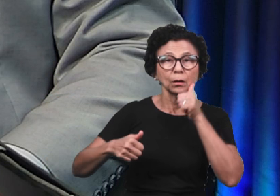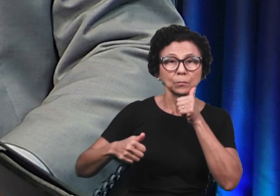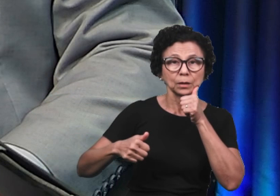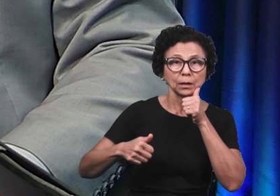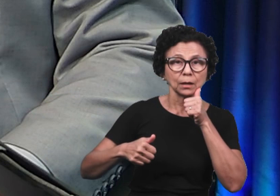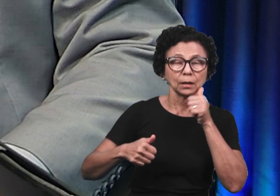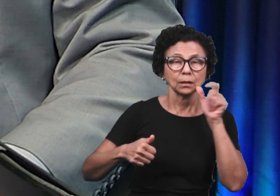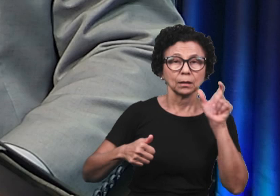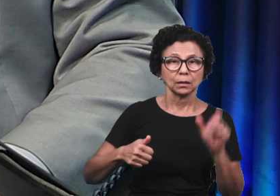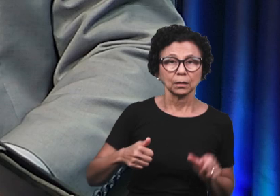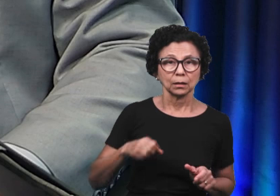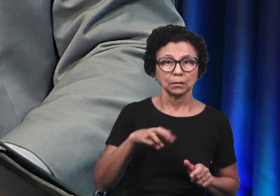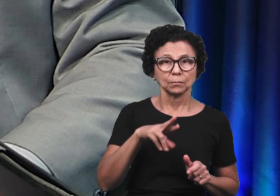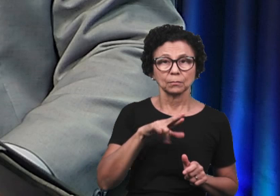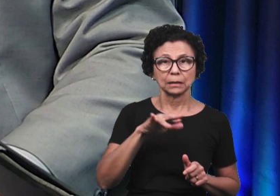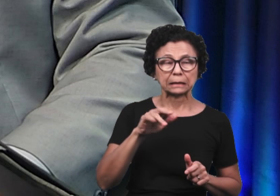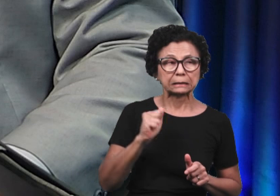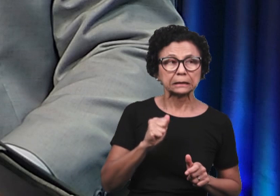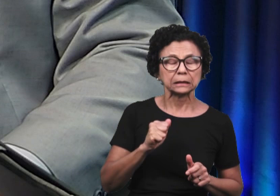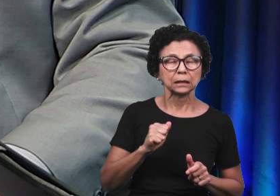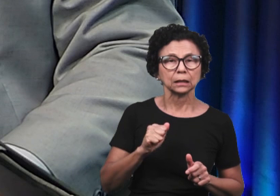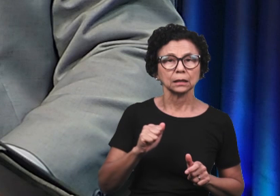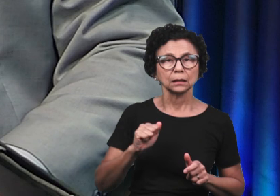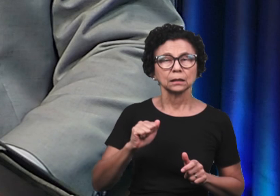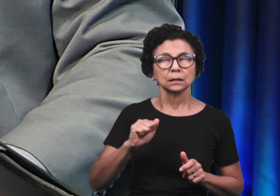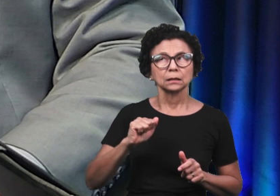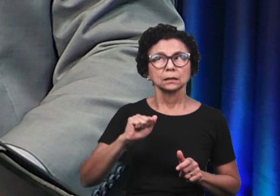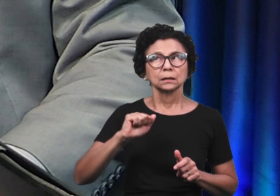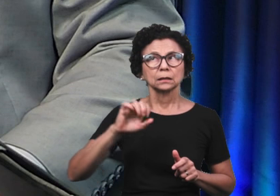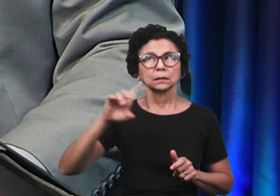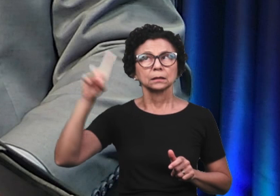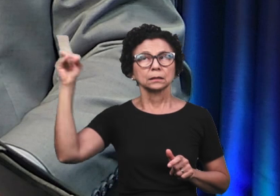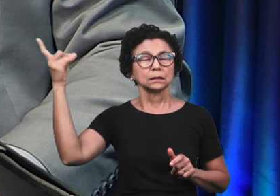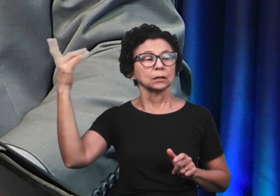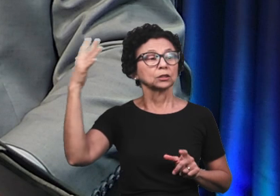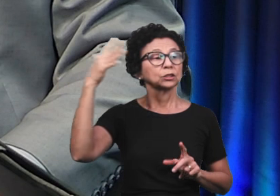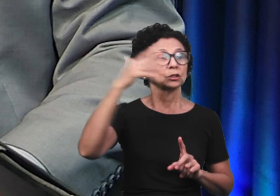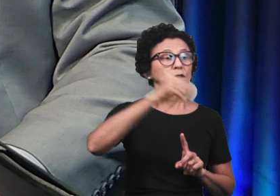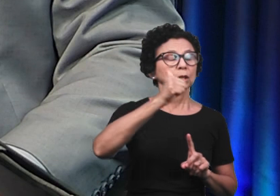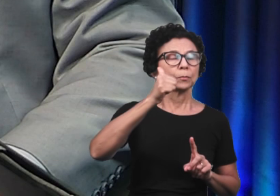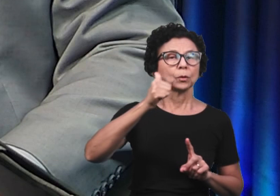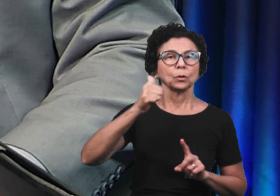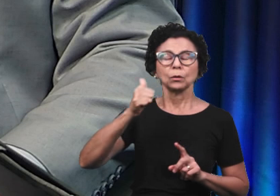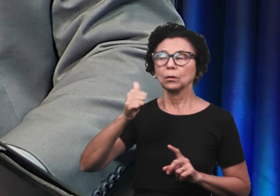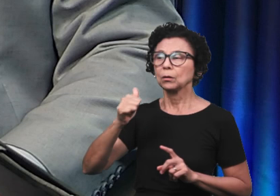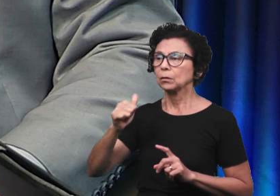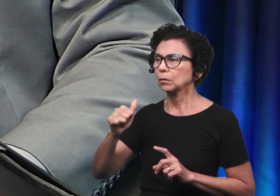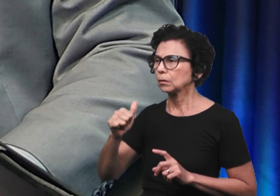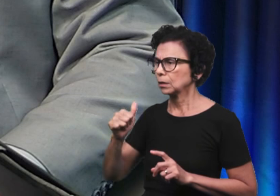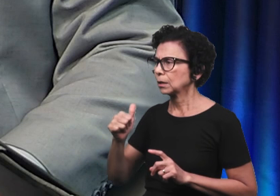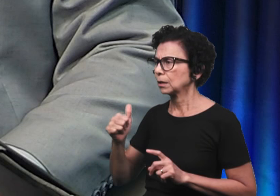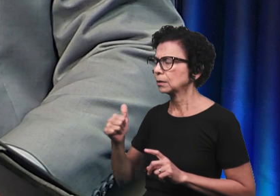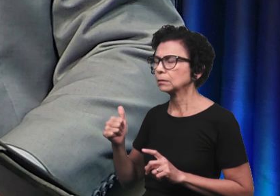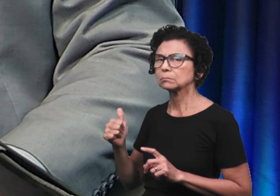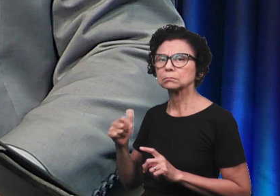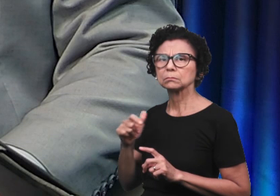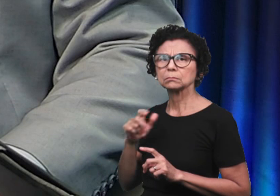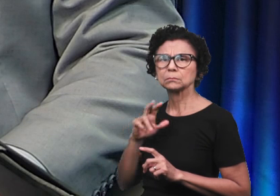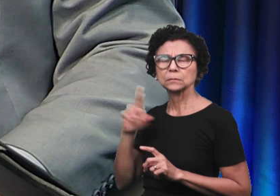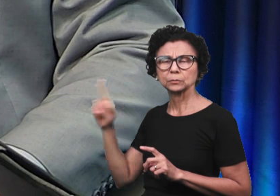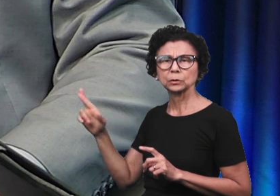No nosso caso hoje, nós ouvimos a voz de Jesus, mas pelo Espírito Santo. É